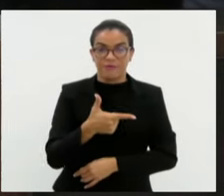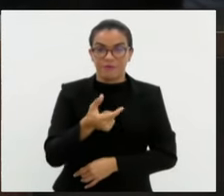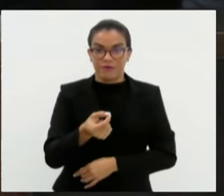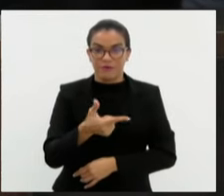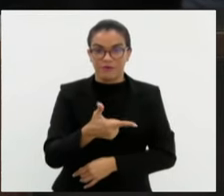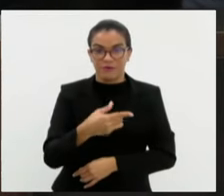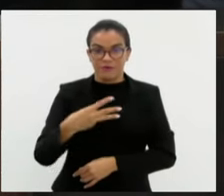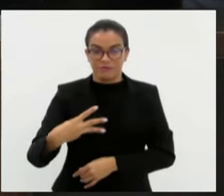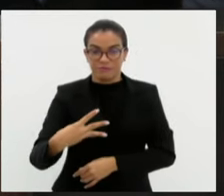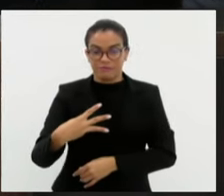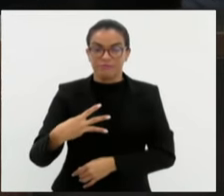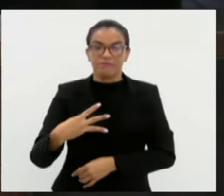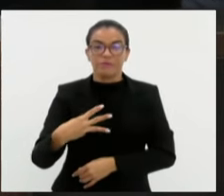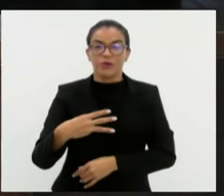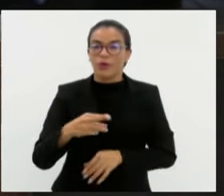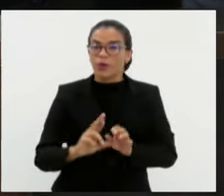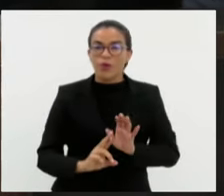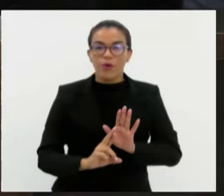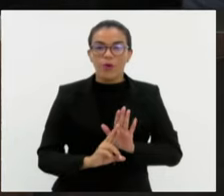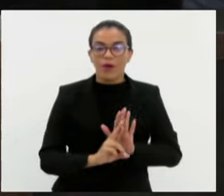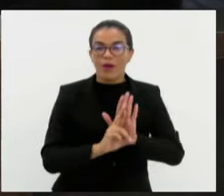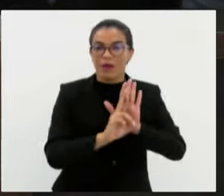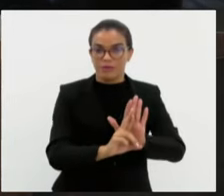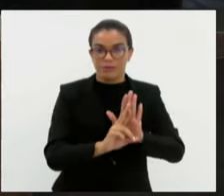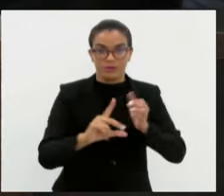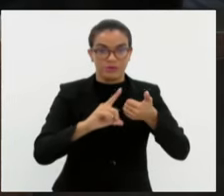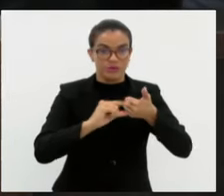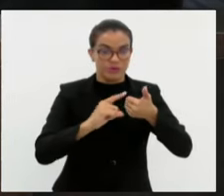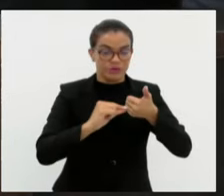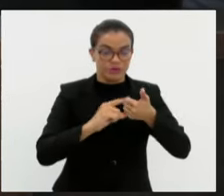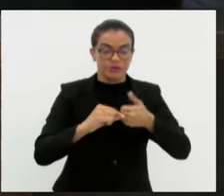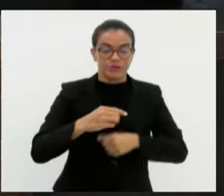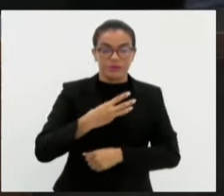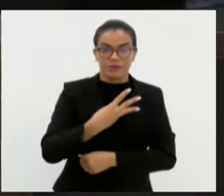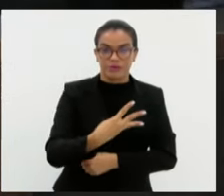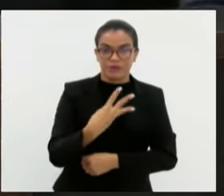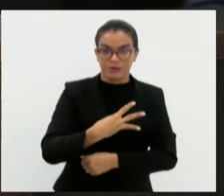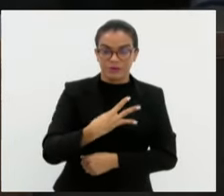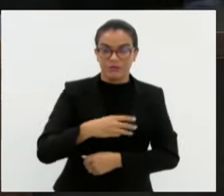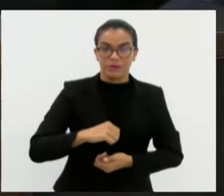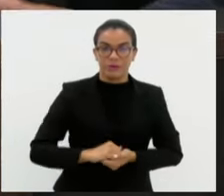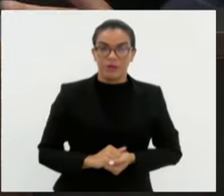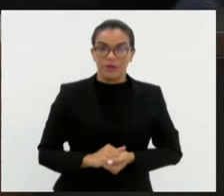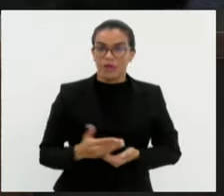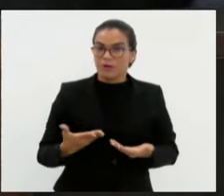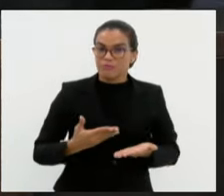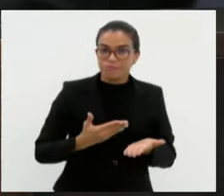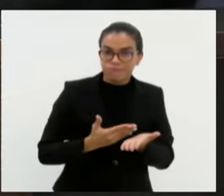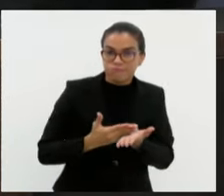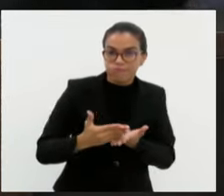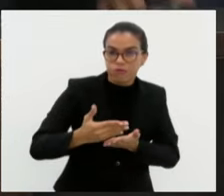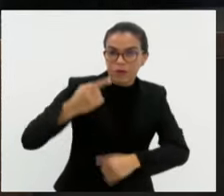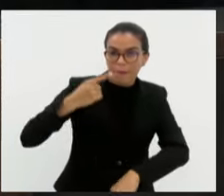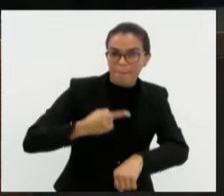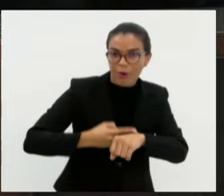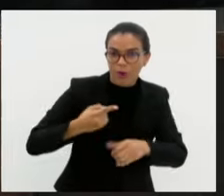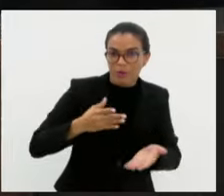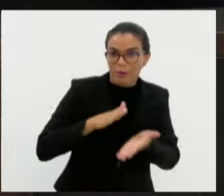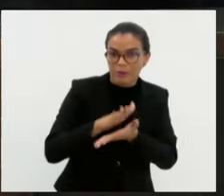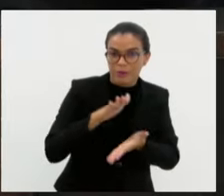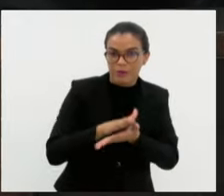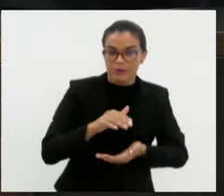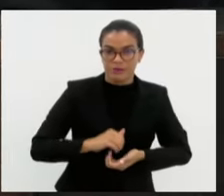2735-2023, com representação ao artigo 3º, esta resolução entra em vigor na data da sua